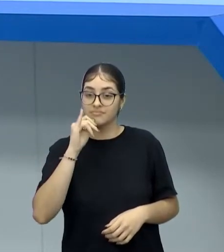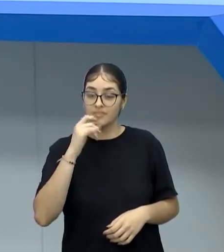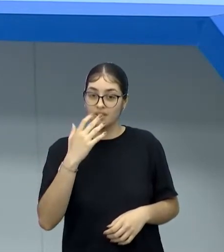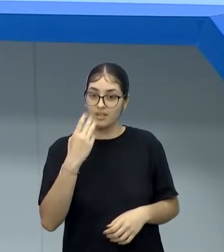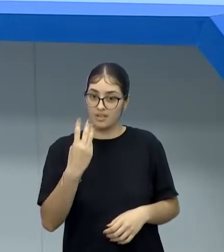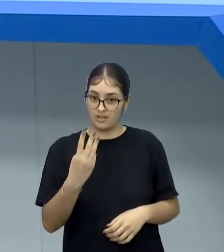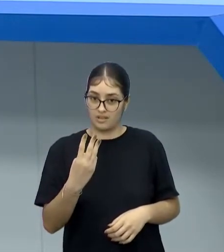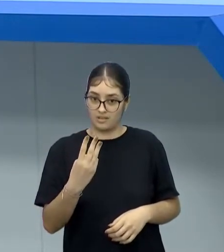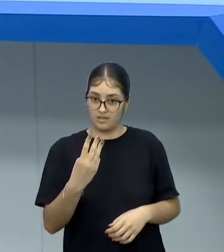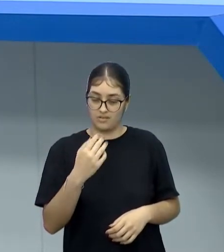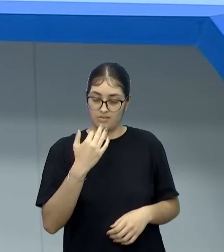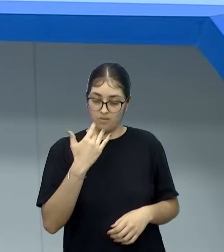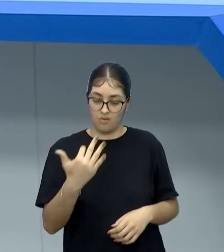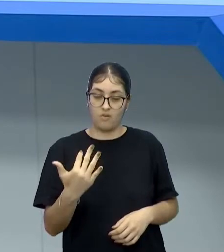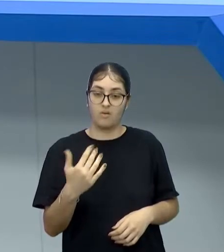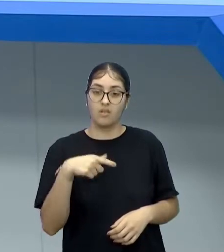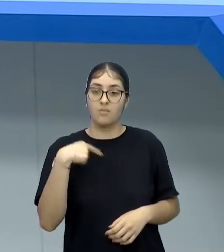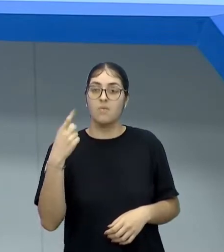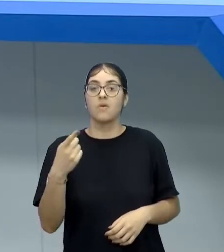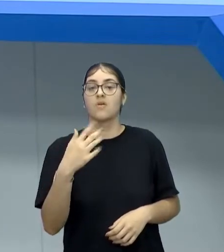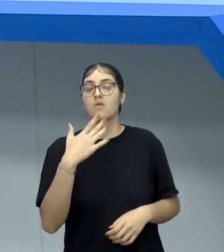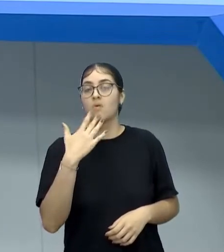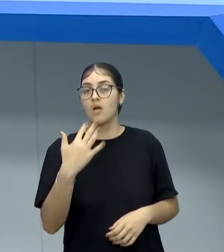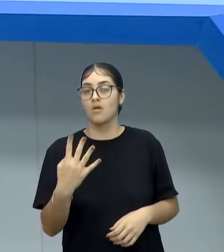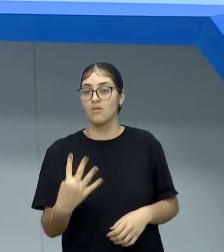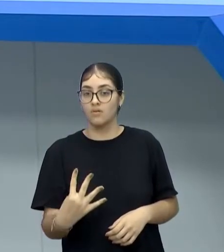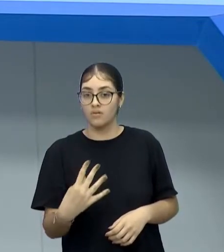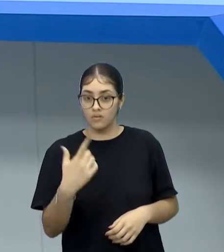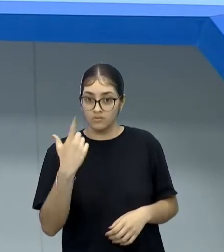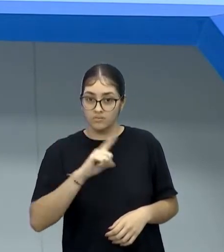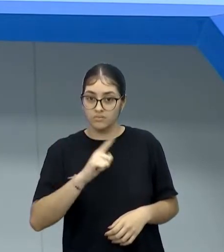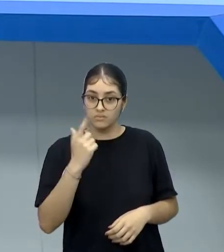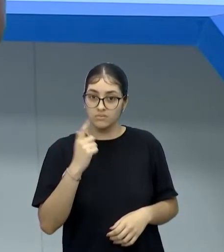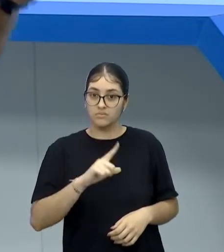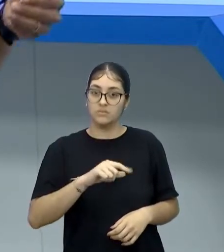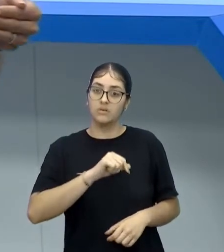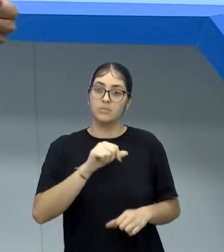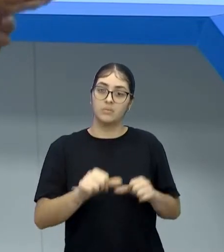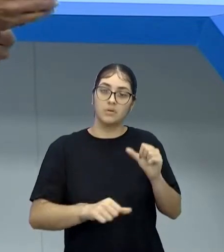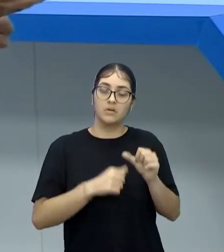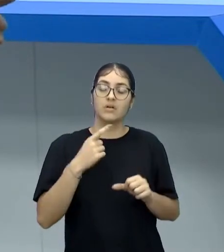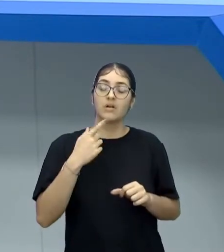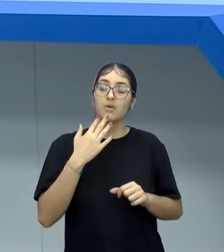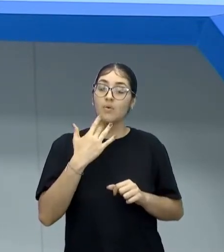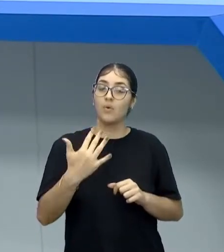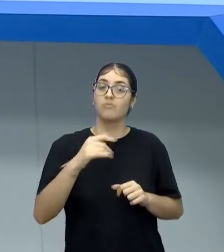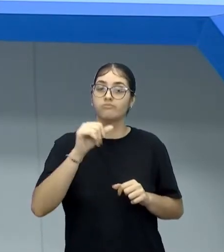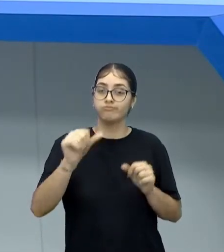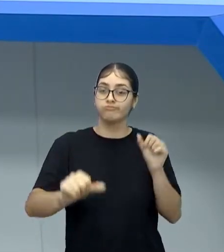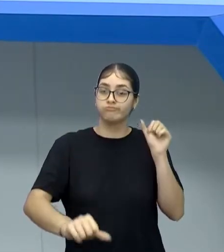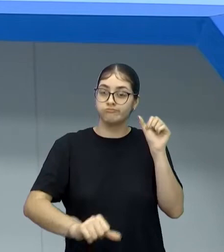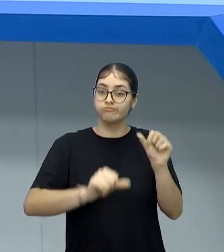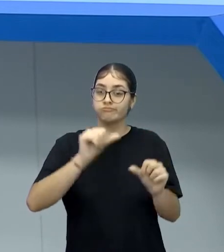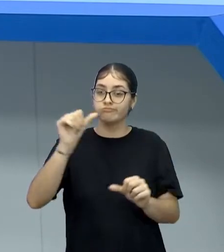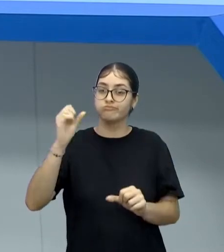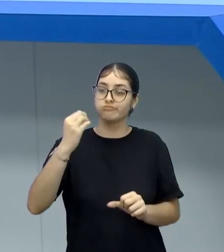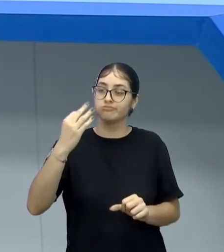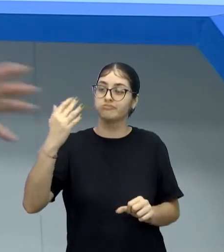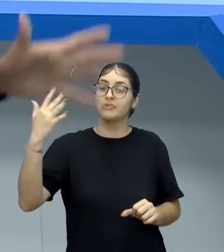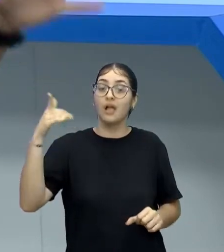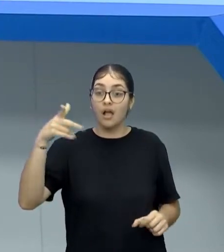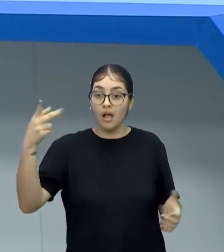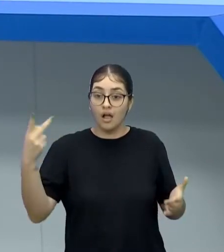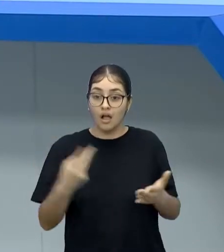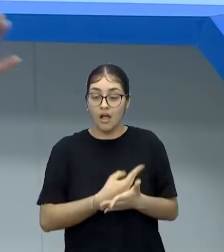cores primeiramente, vai aparecer 4 depois. Sim. Aí se você acertar, ele aumenta mais uma cor. E assim vai. Quando você